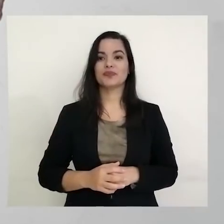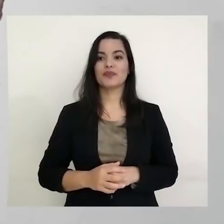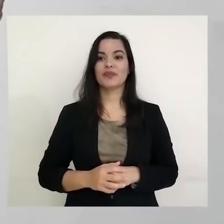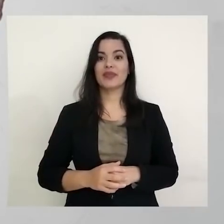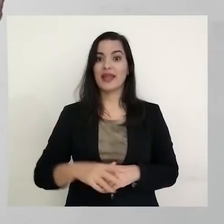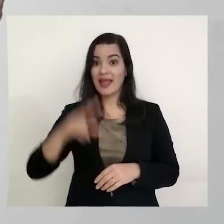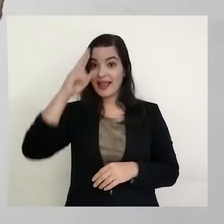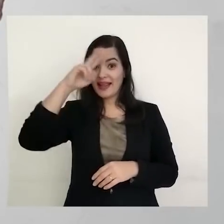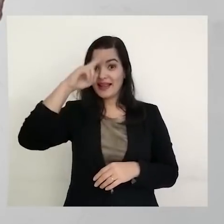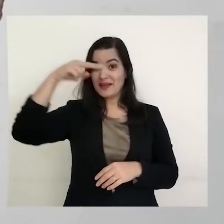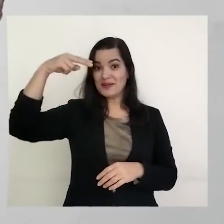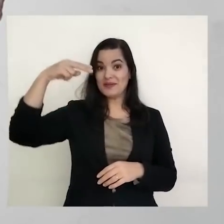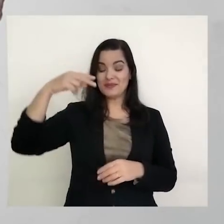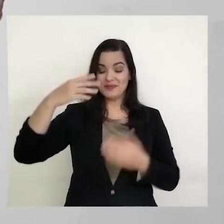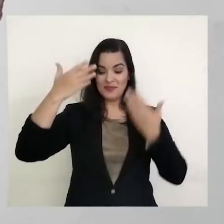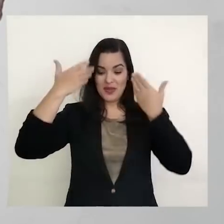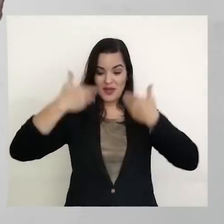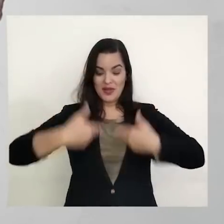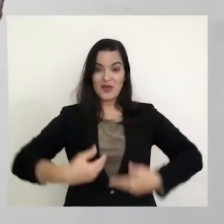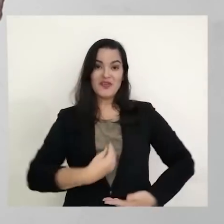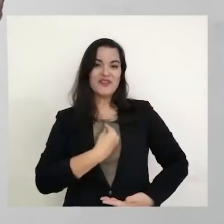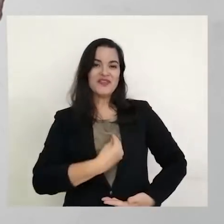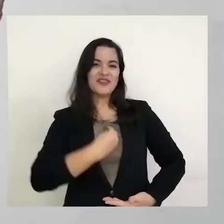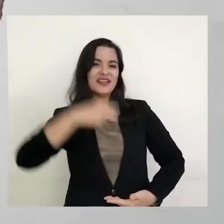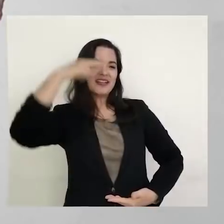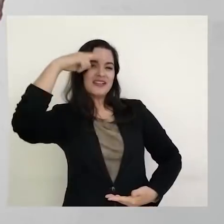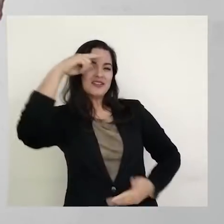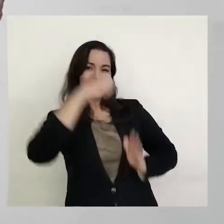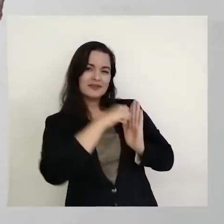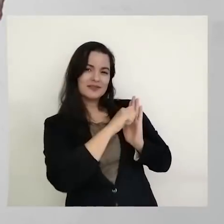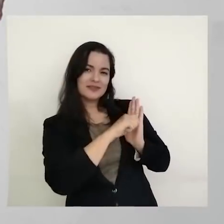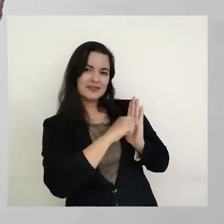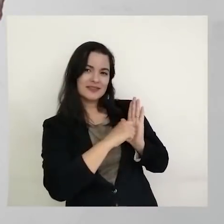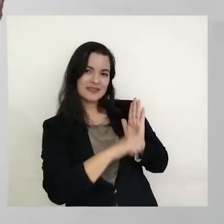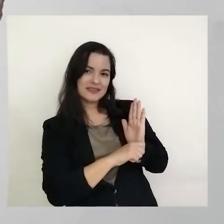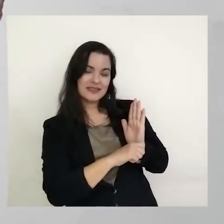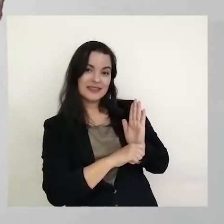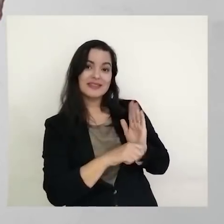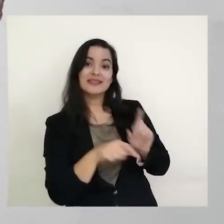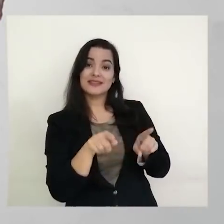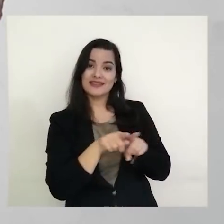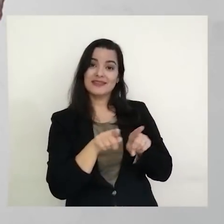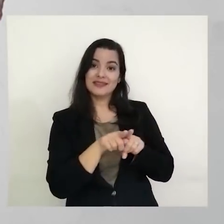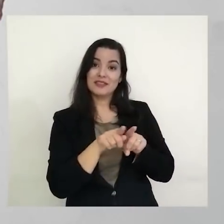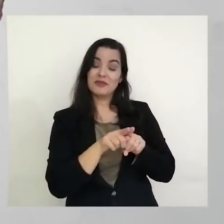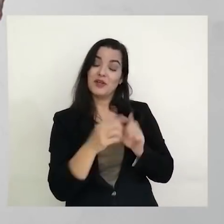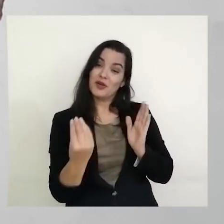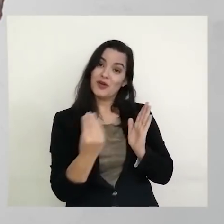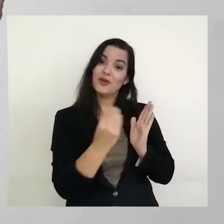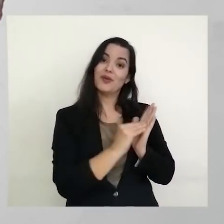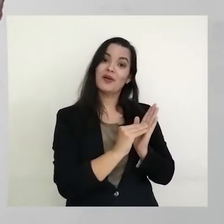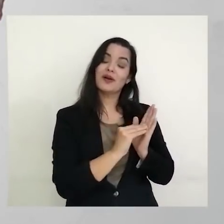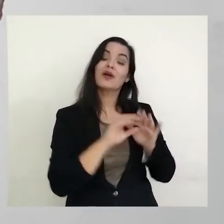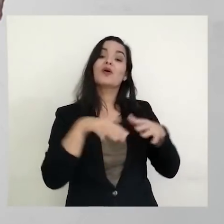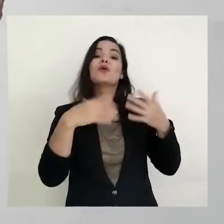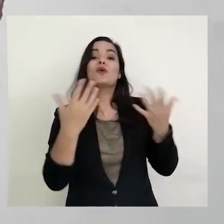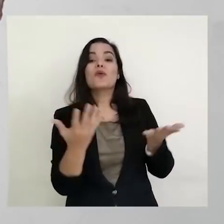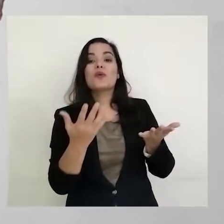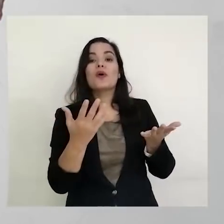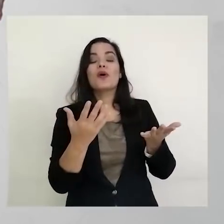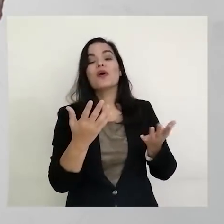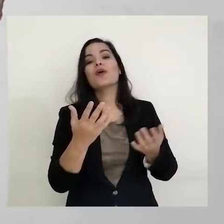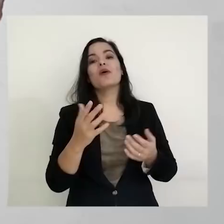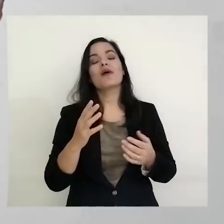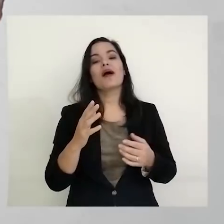nossa autobiografia? Então, preencha lá, escreva qual é a etnia dessas que